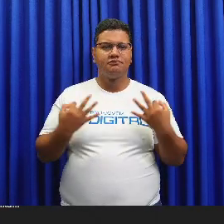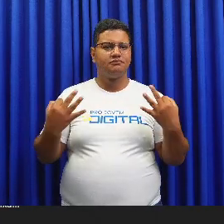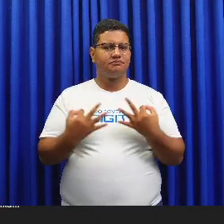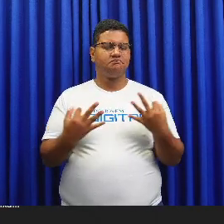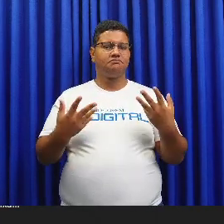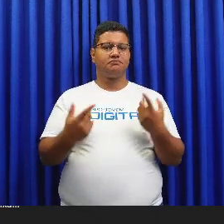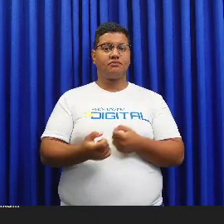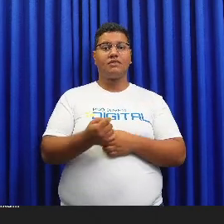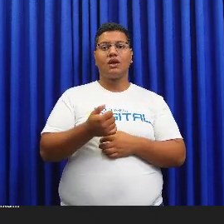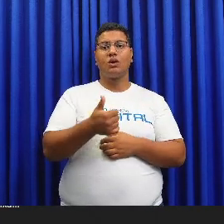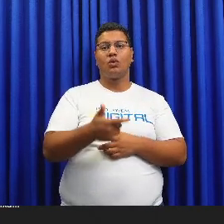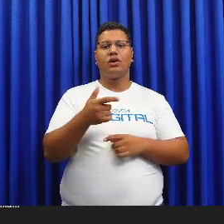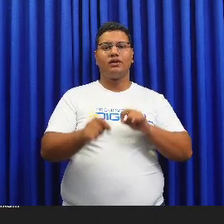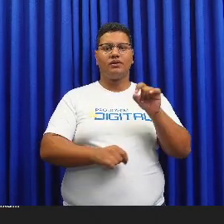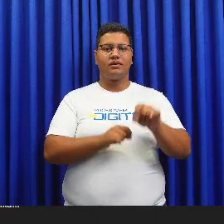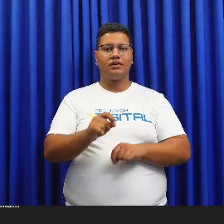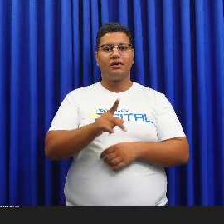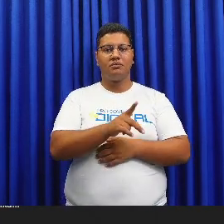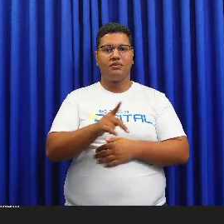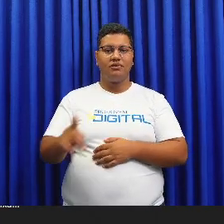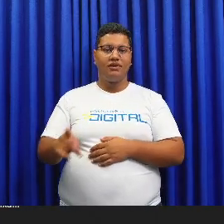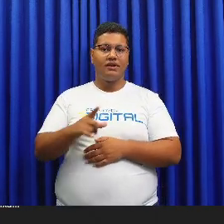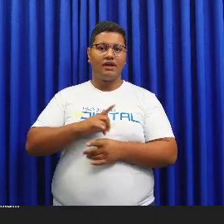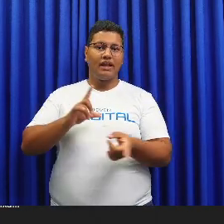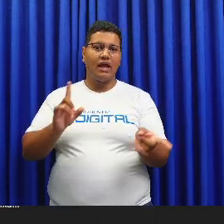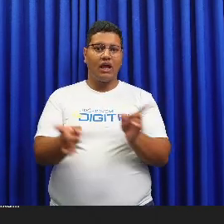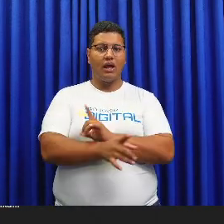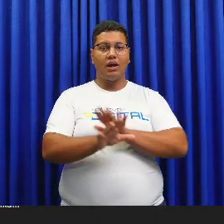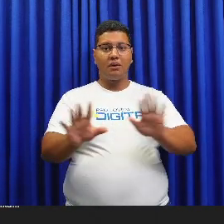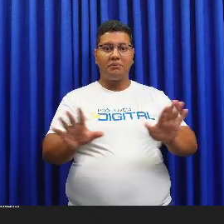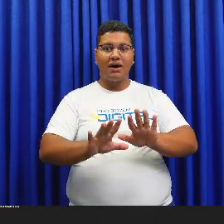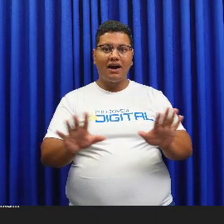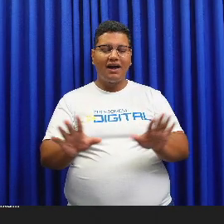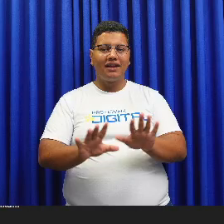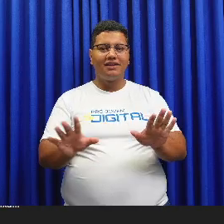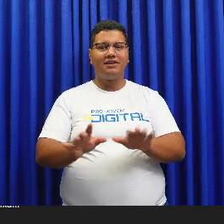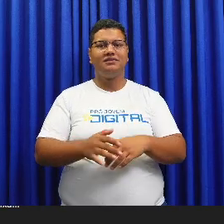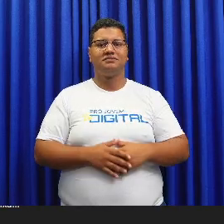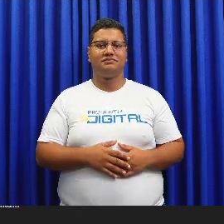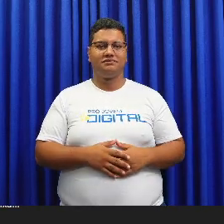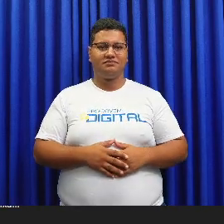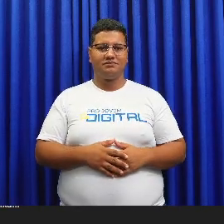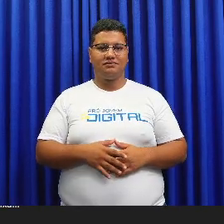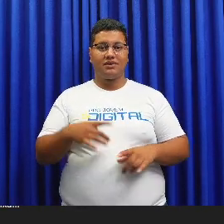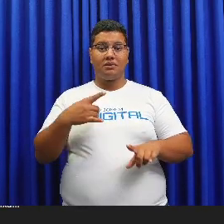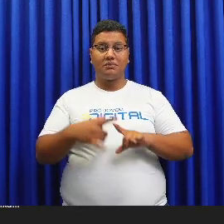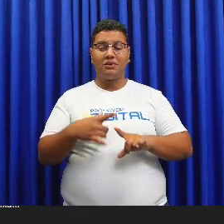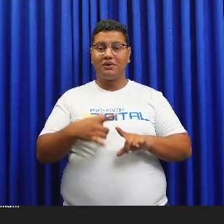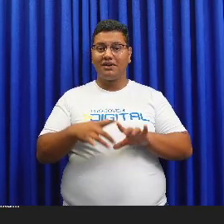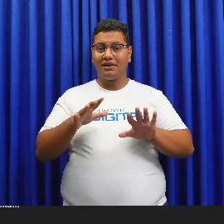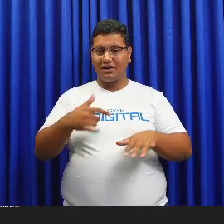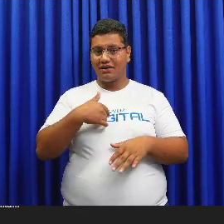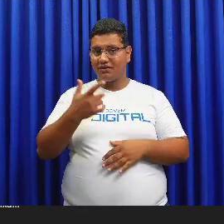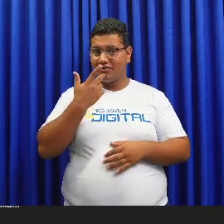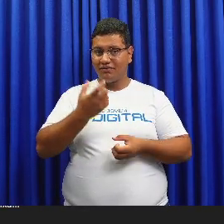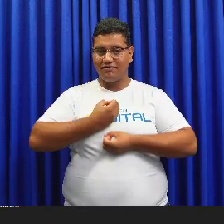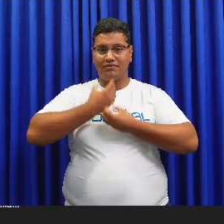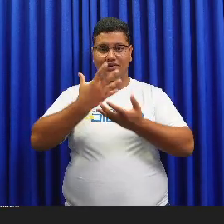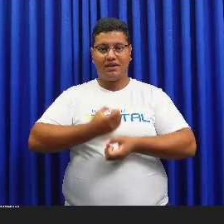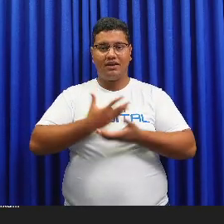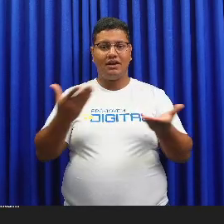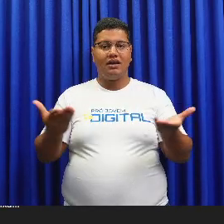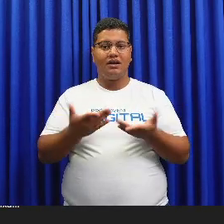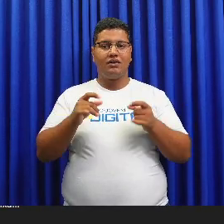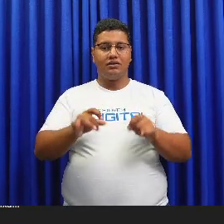acabou de quase pegar o professor na contradição, mas você não pegou o professor na contradição. Isso que eu acabei de falar foi